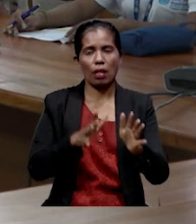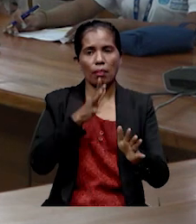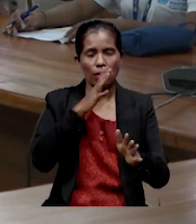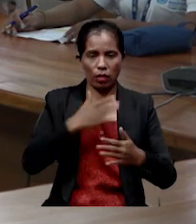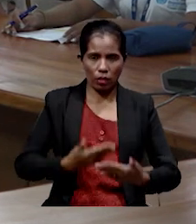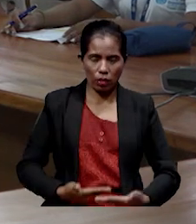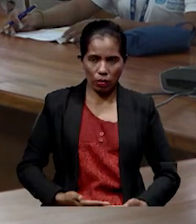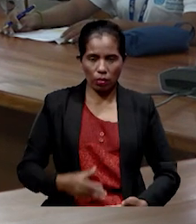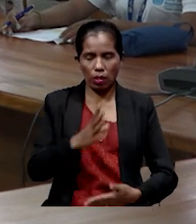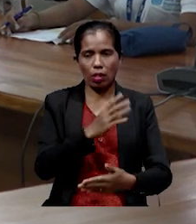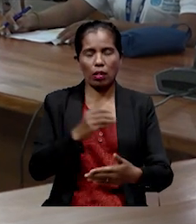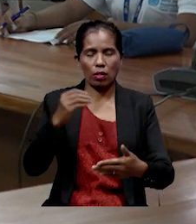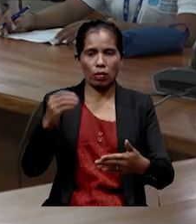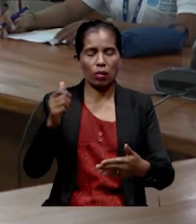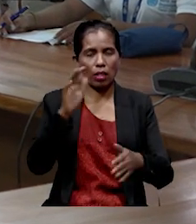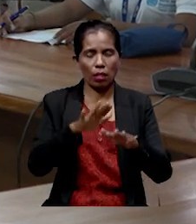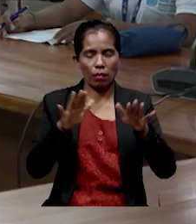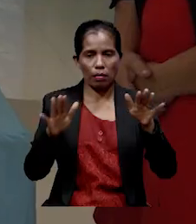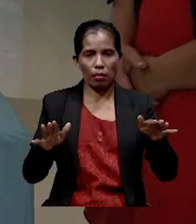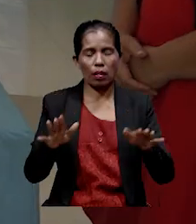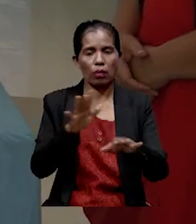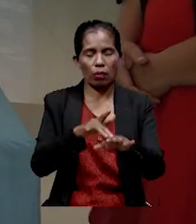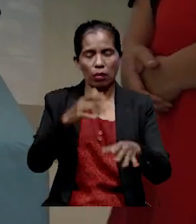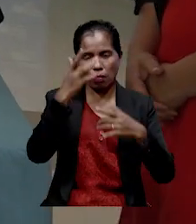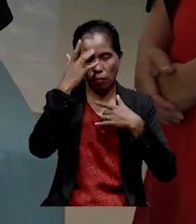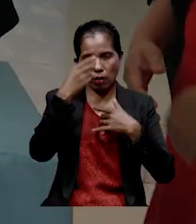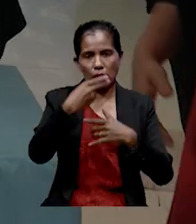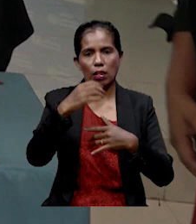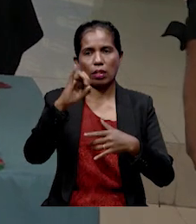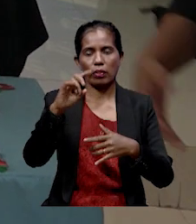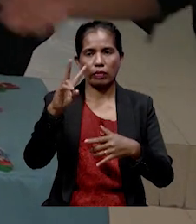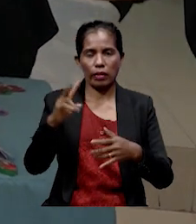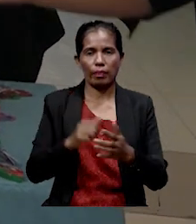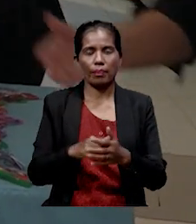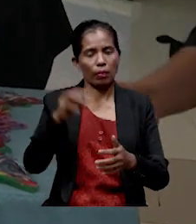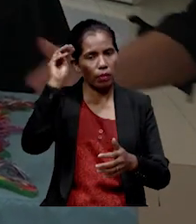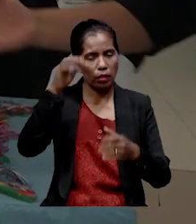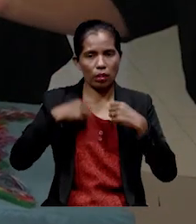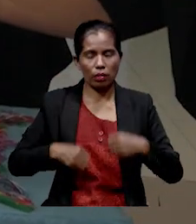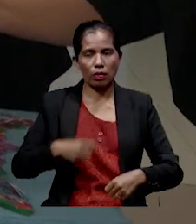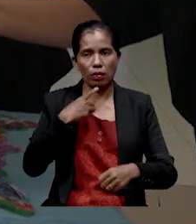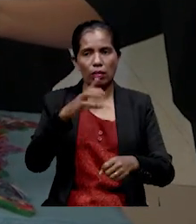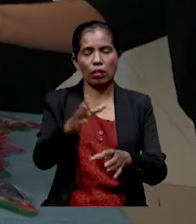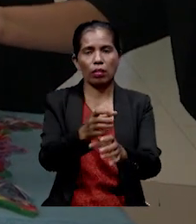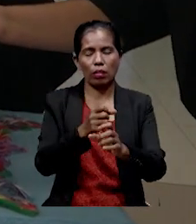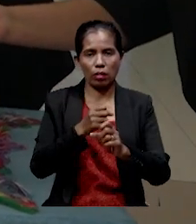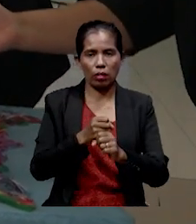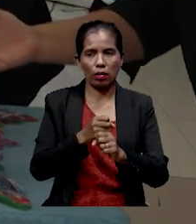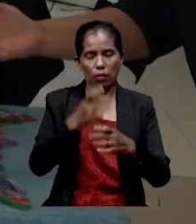no labarek minoridade sira mos afetadu ho virus ne. Ministra Saudi Hateten le hirak ne, hafain simu apoyo kids